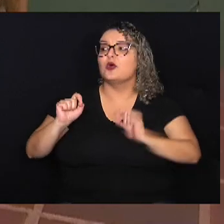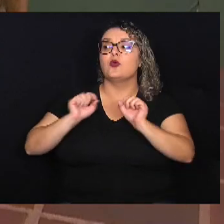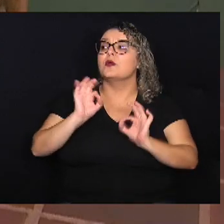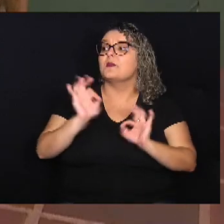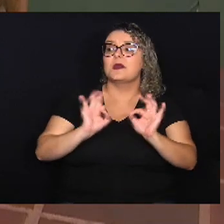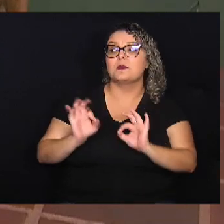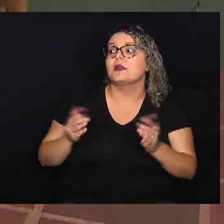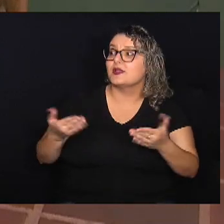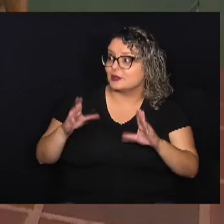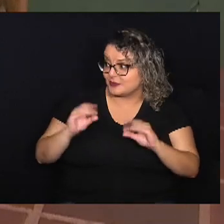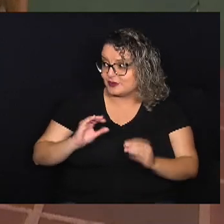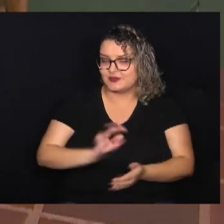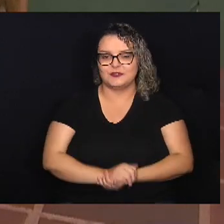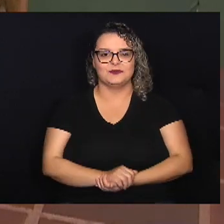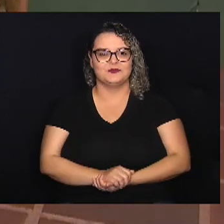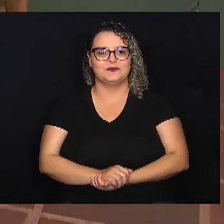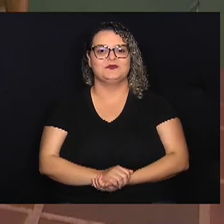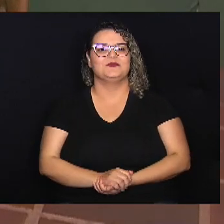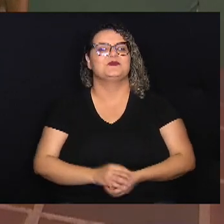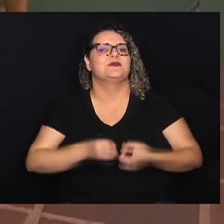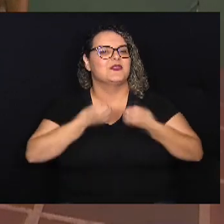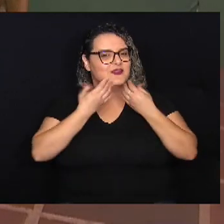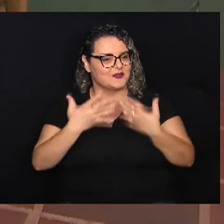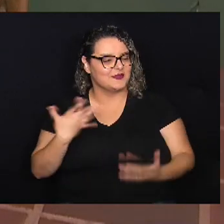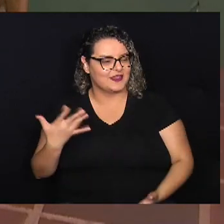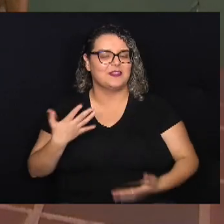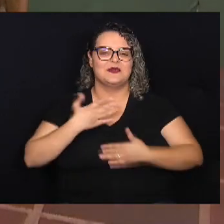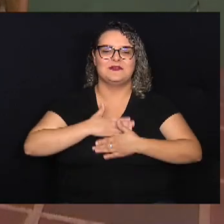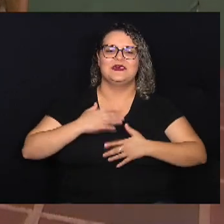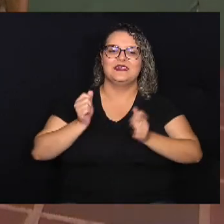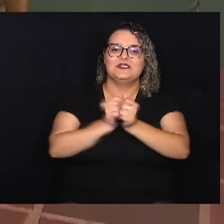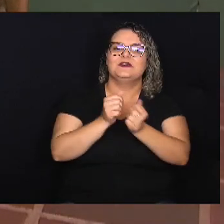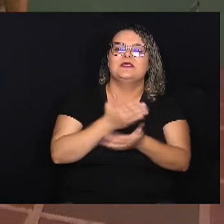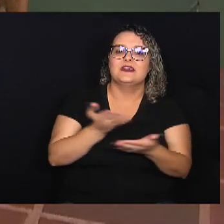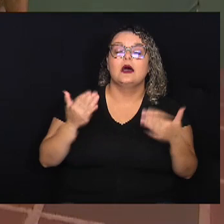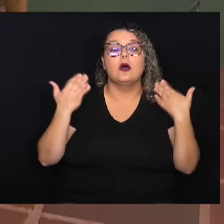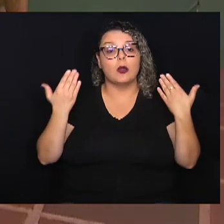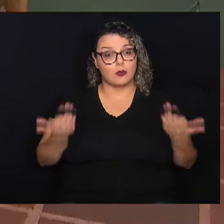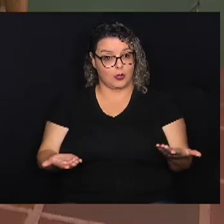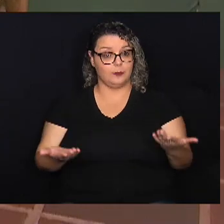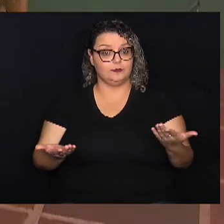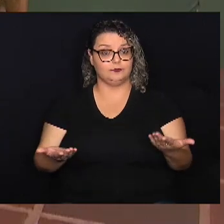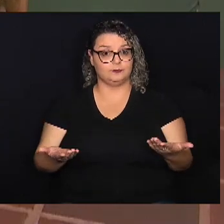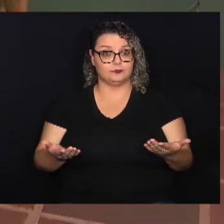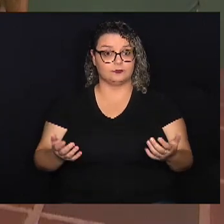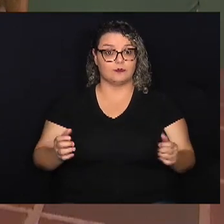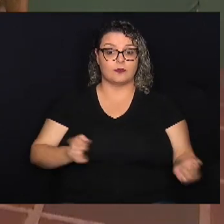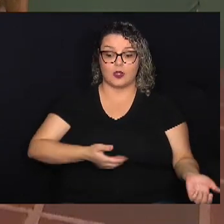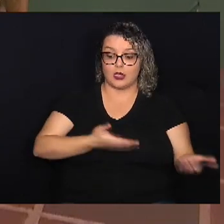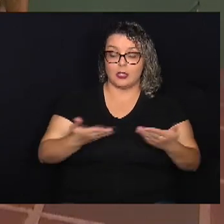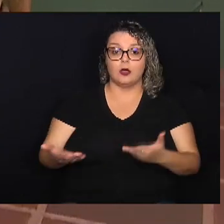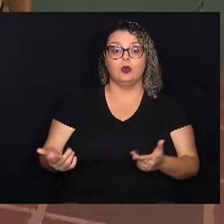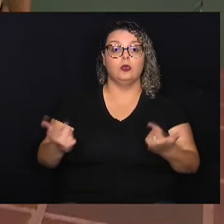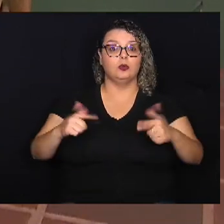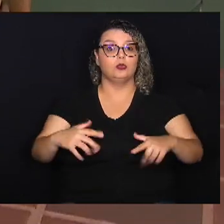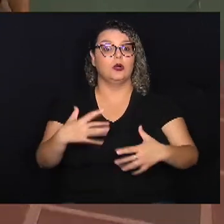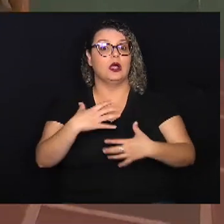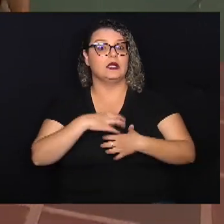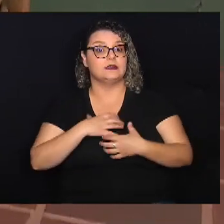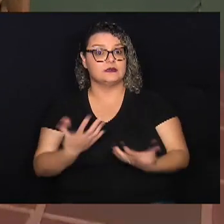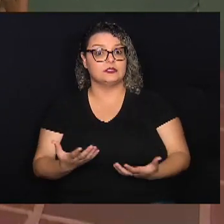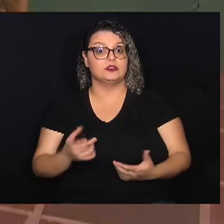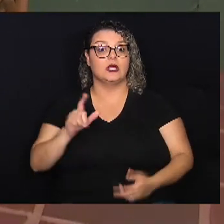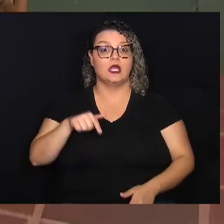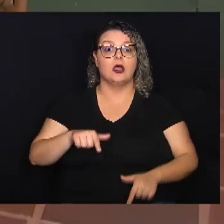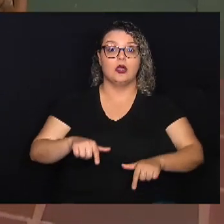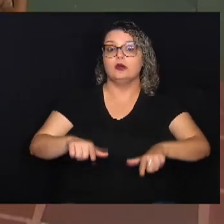hoje à noite? Tudo bem, Luana. Prazer estar aqui com vocês. O espetáculo Lugar Sentido é um espetáculo